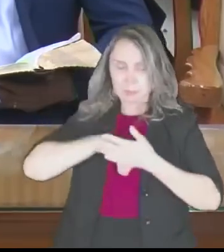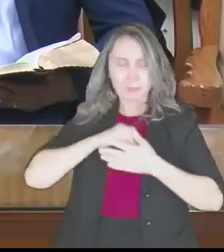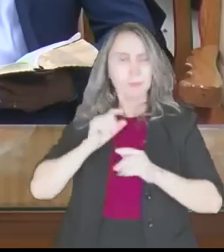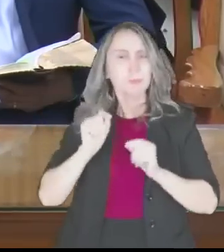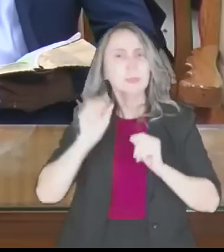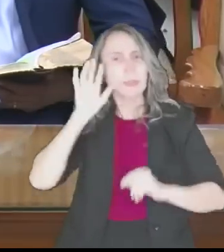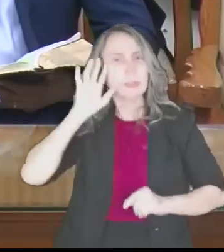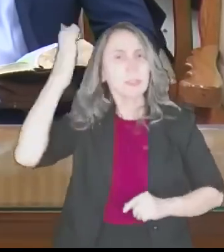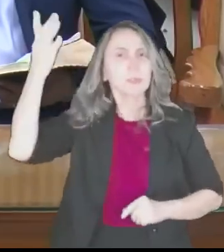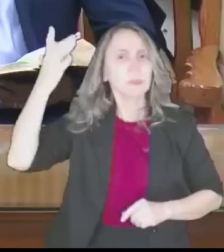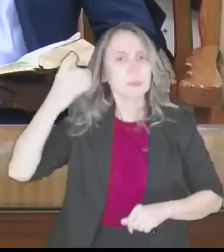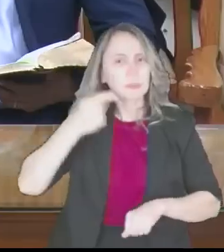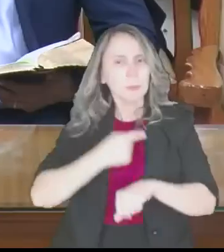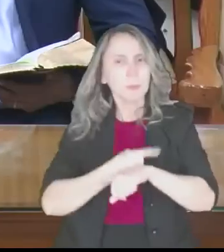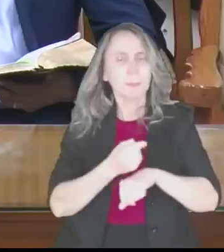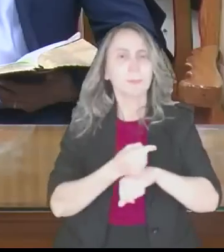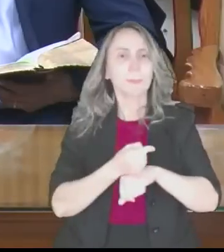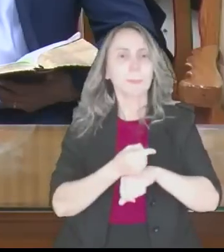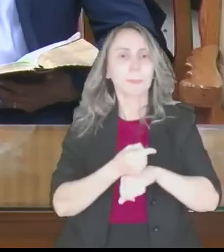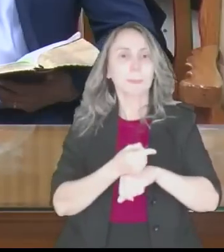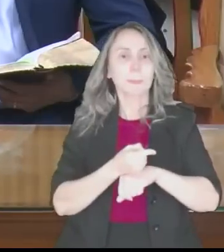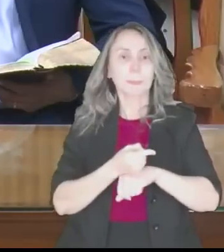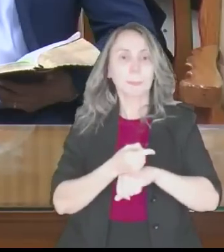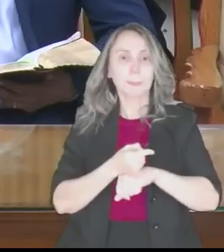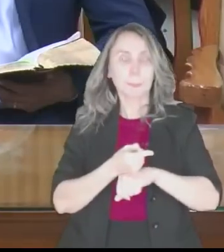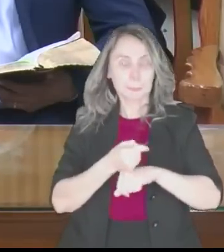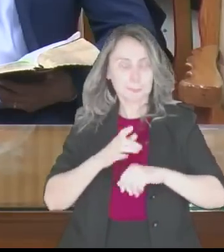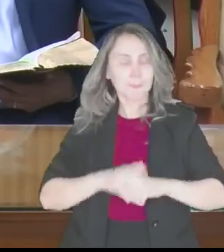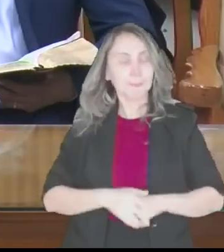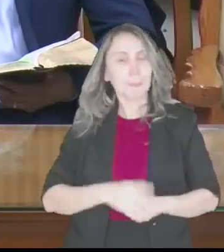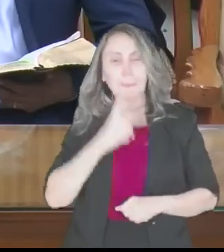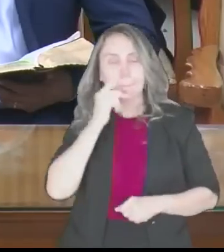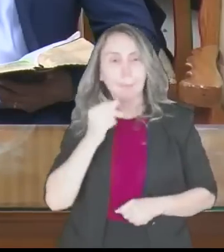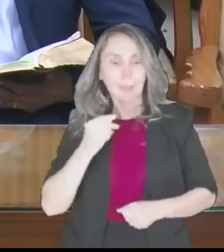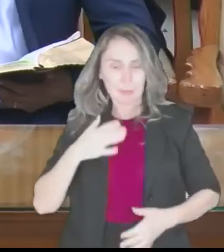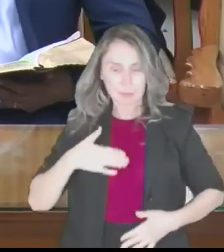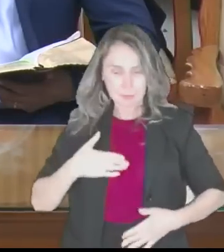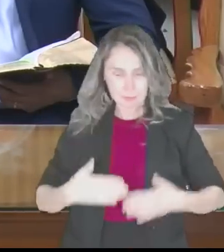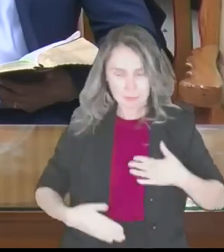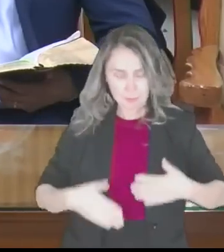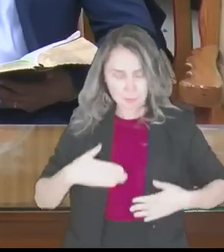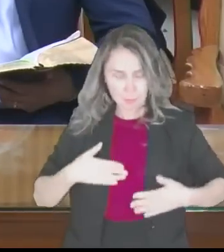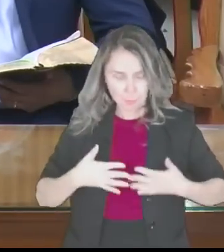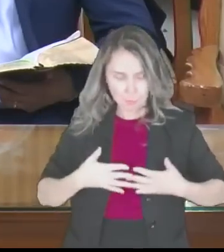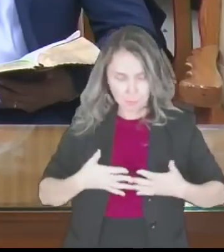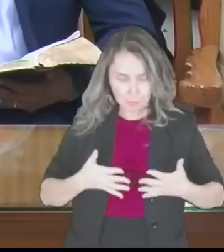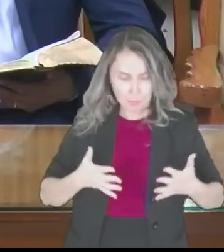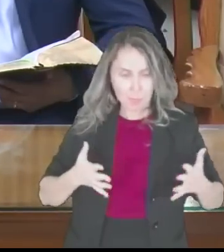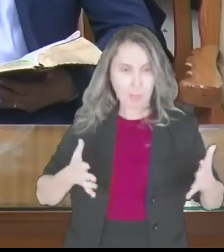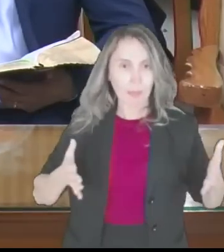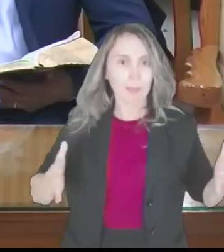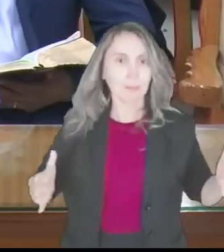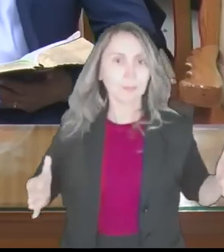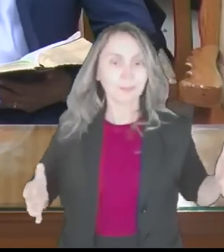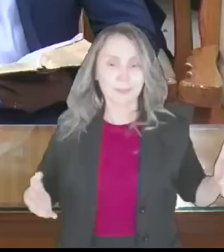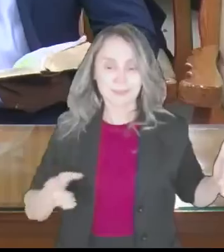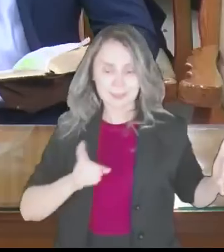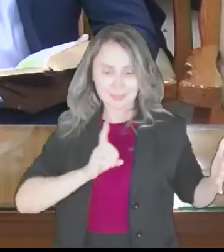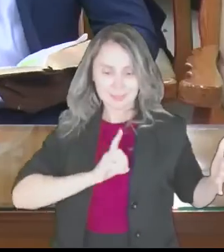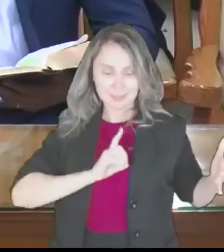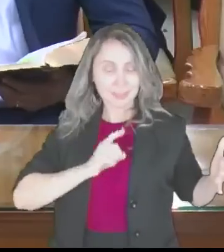naquele momento? A casca da humanidade se abriu e o Cristo divino apareceu.